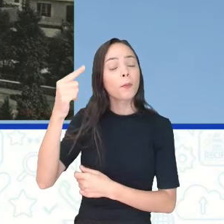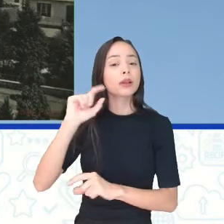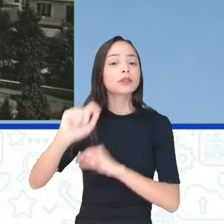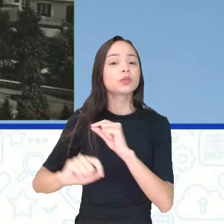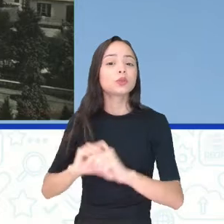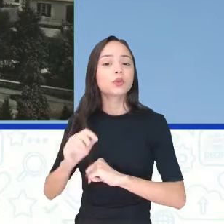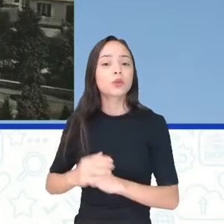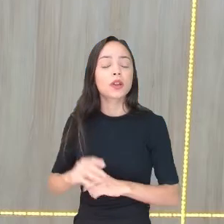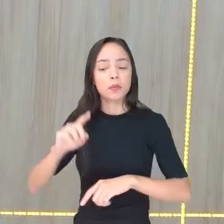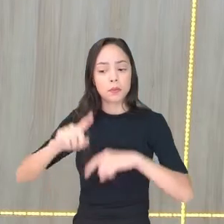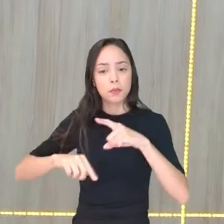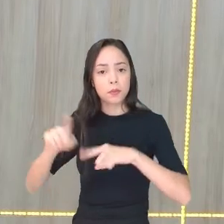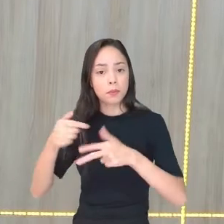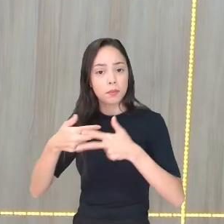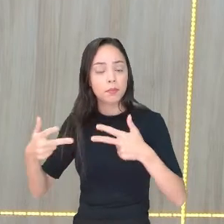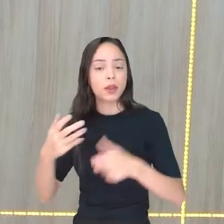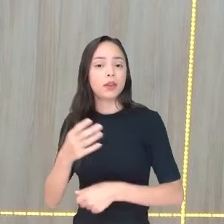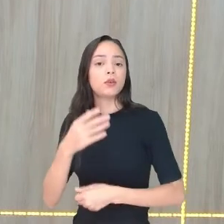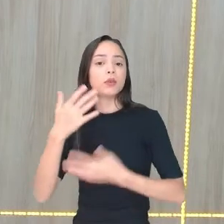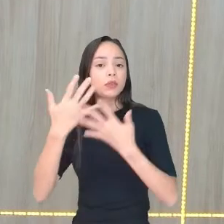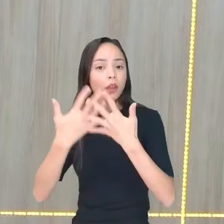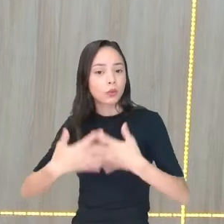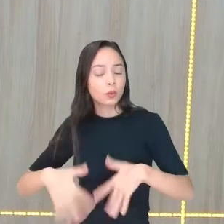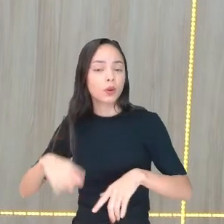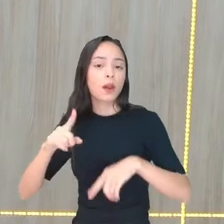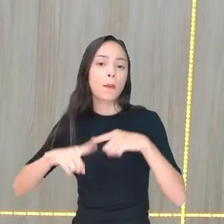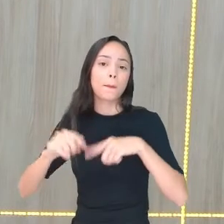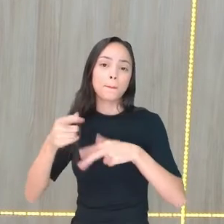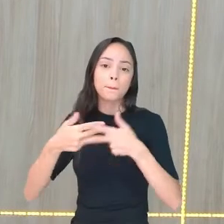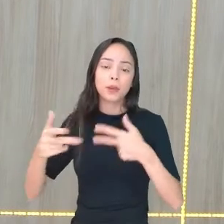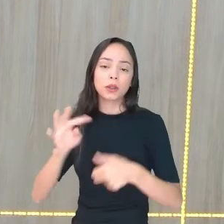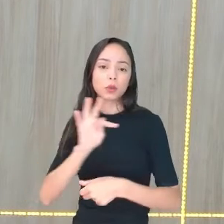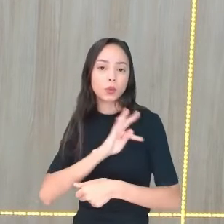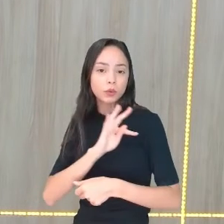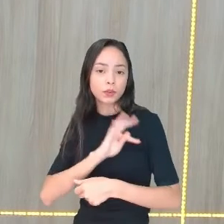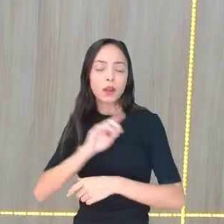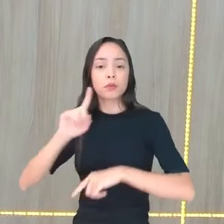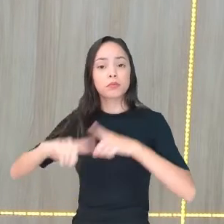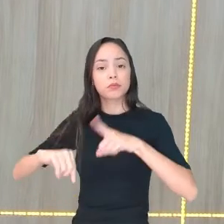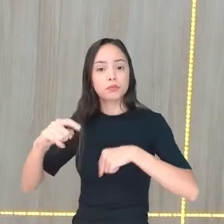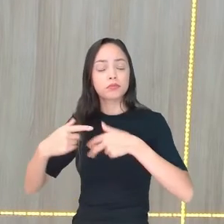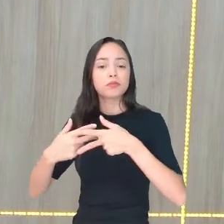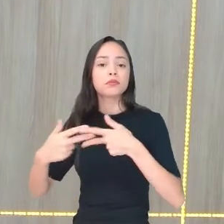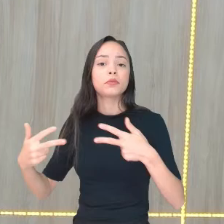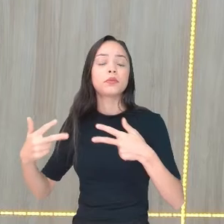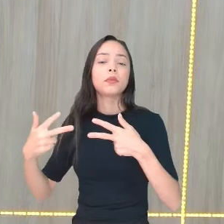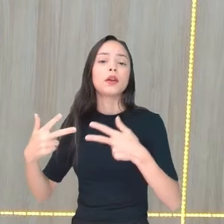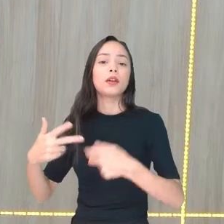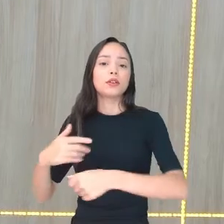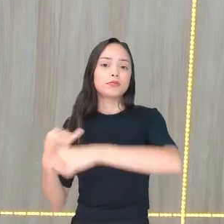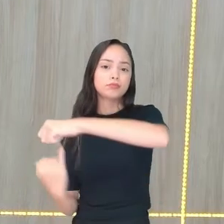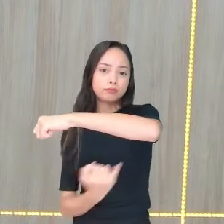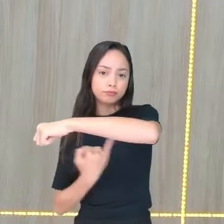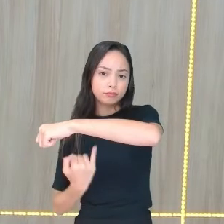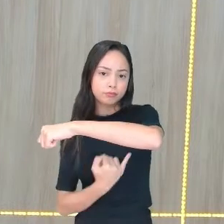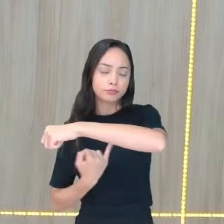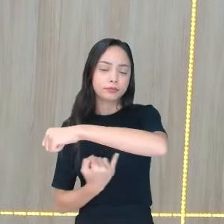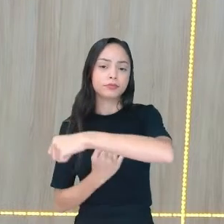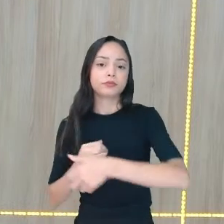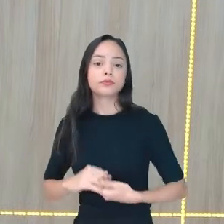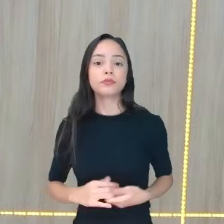do meio natural, do meio técnico e do meio técnico científico informacional. Agora observa